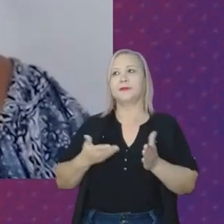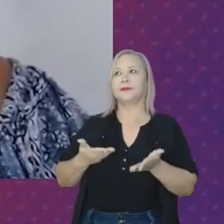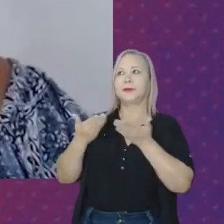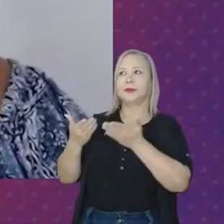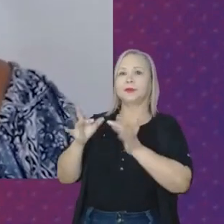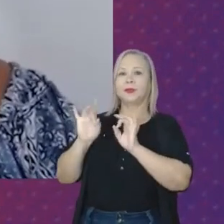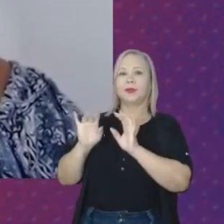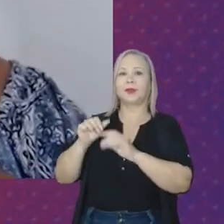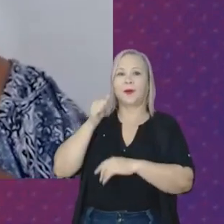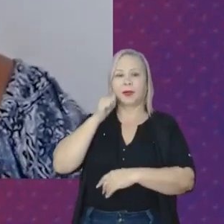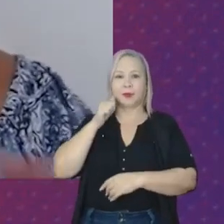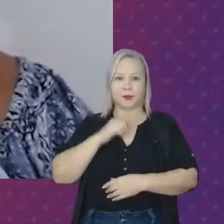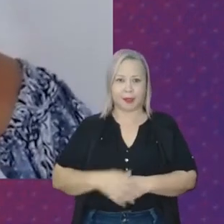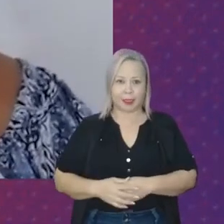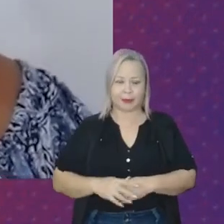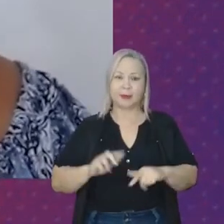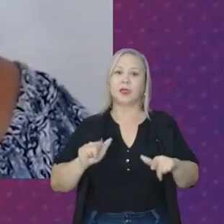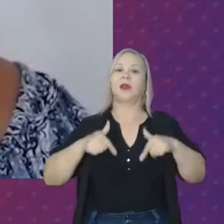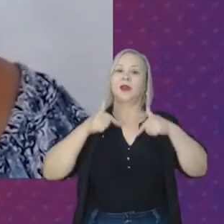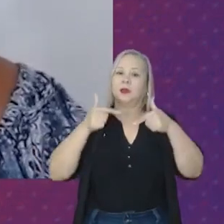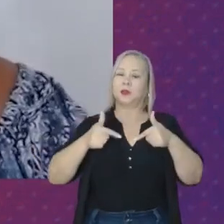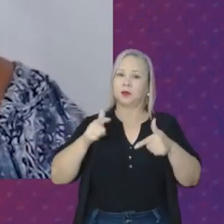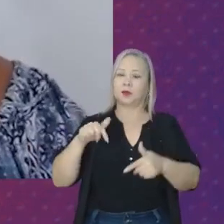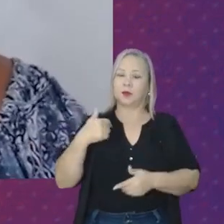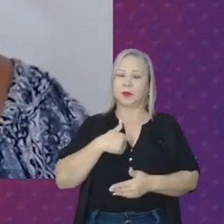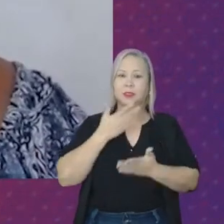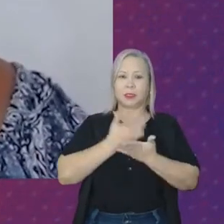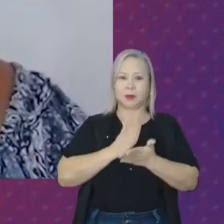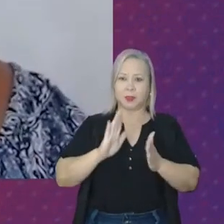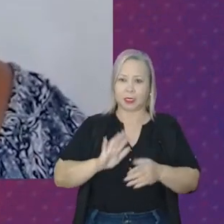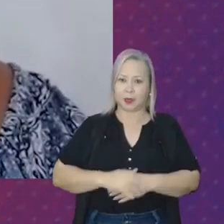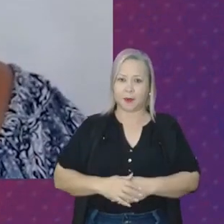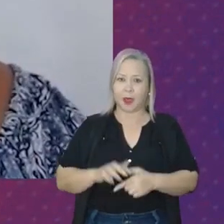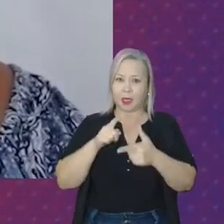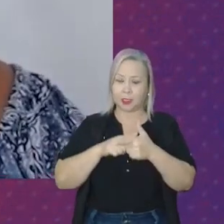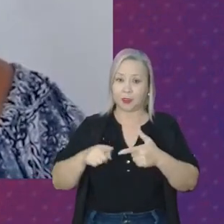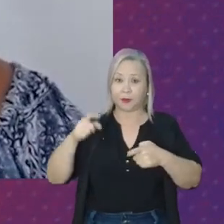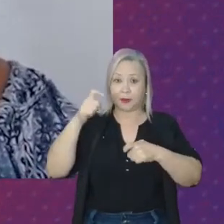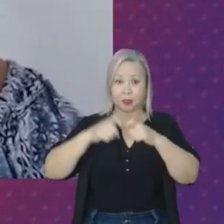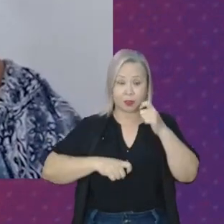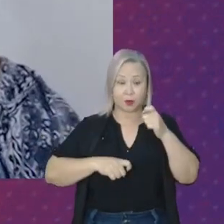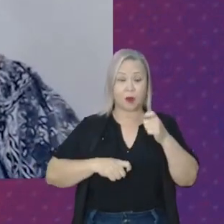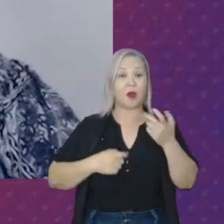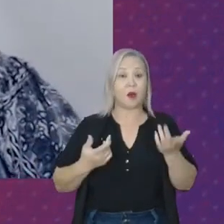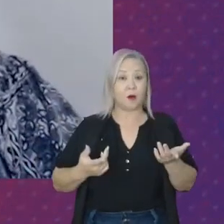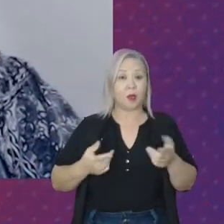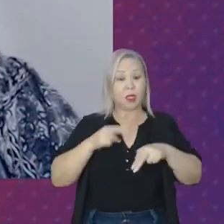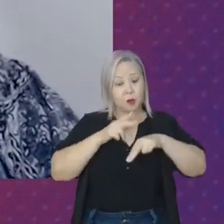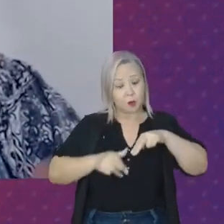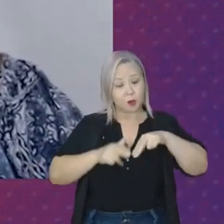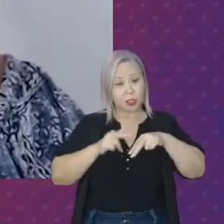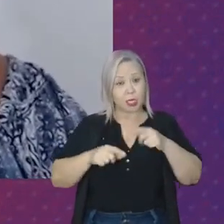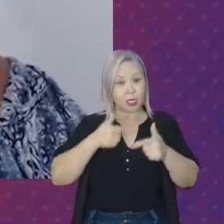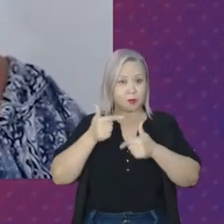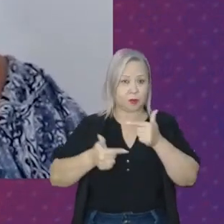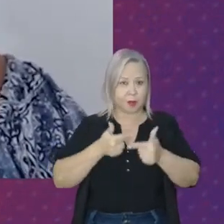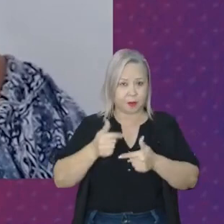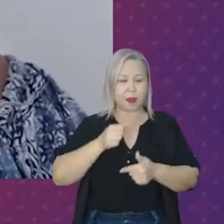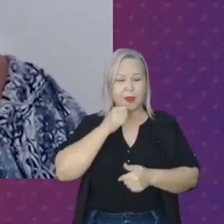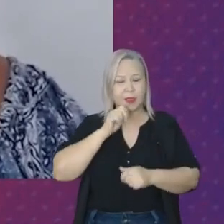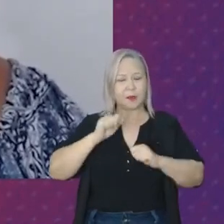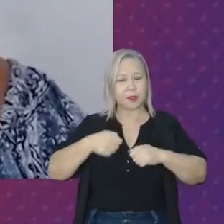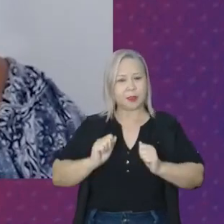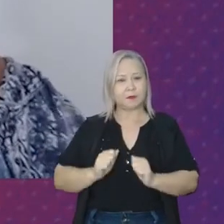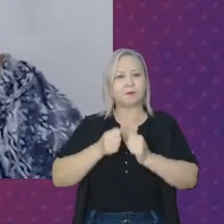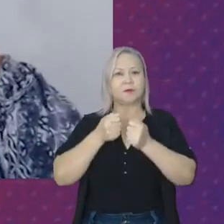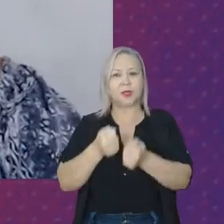e essa é uma luta que a gente precisa romper, né? A divisão sexual do trabalho, a gente precisa ainda defender